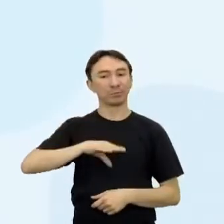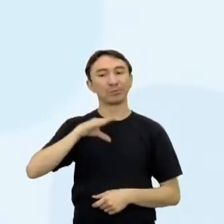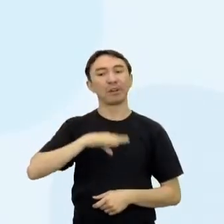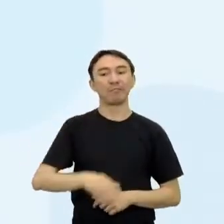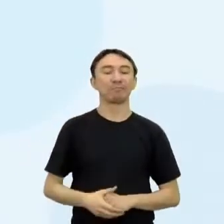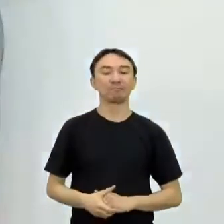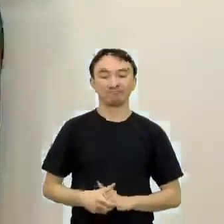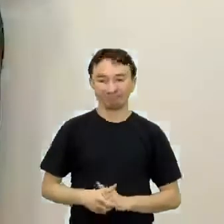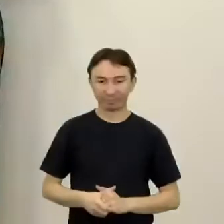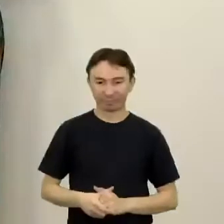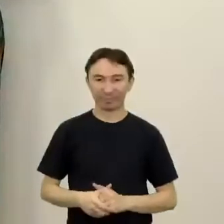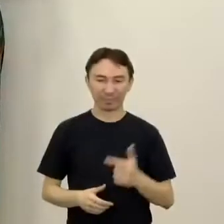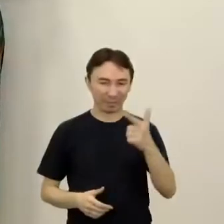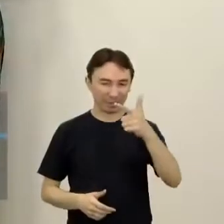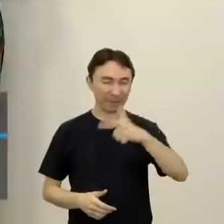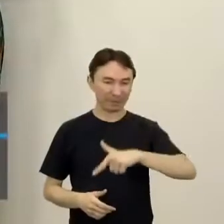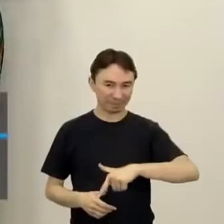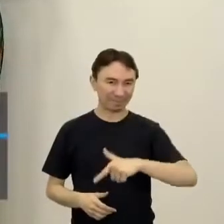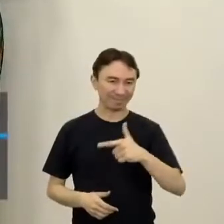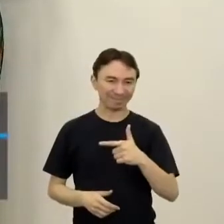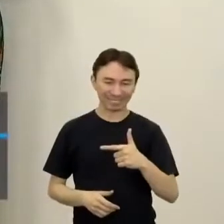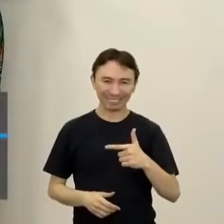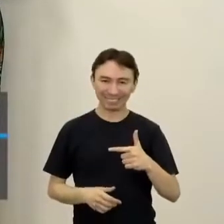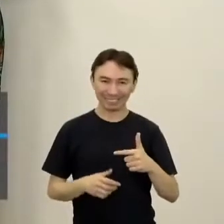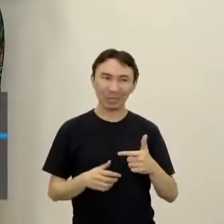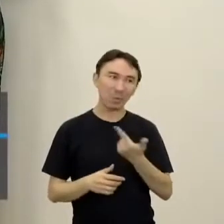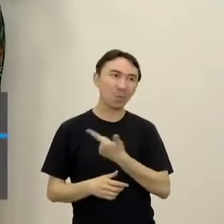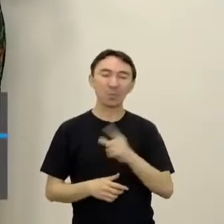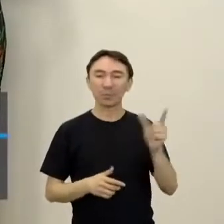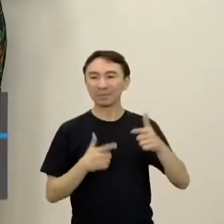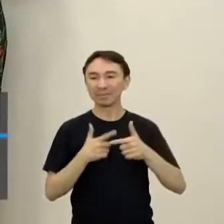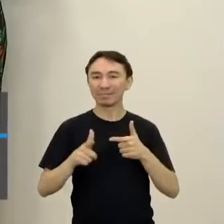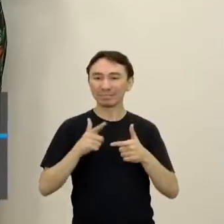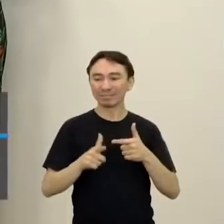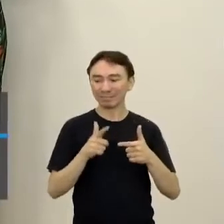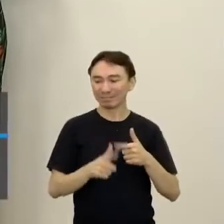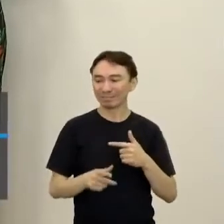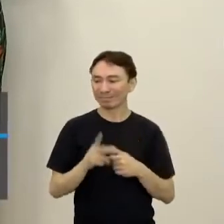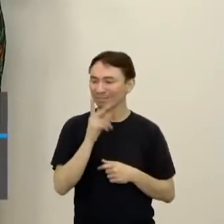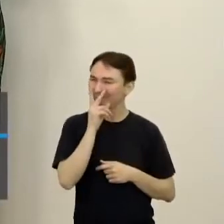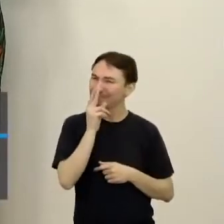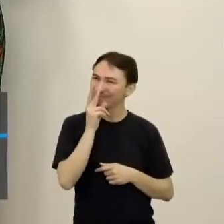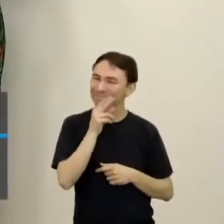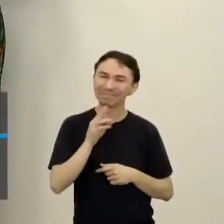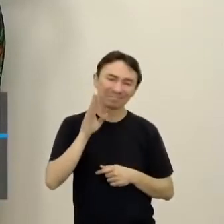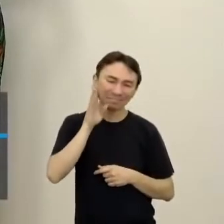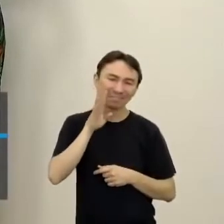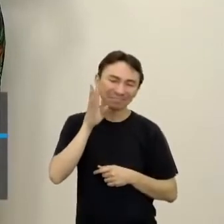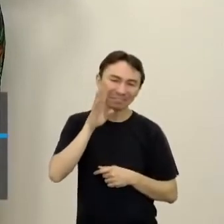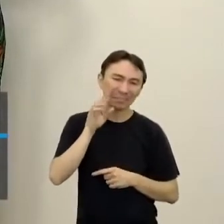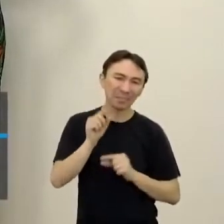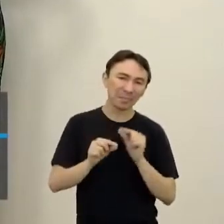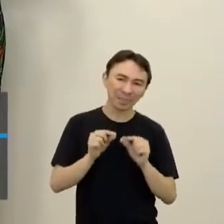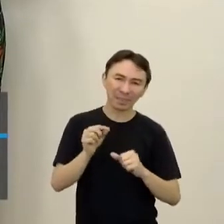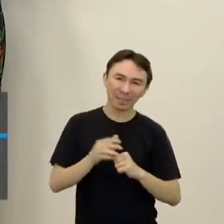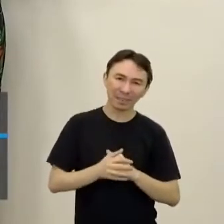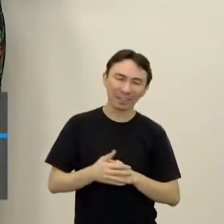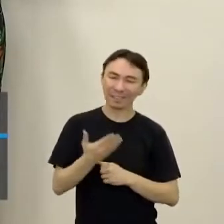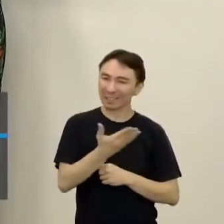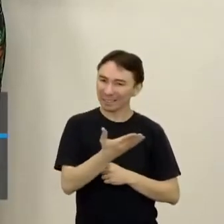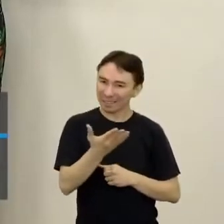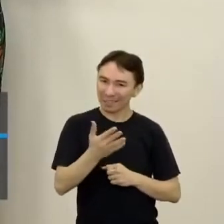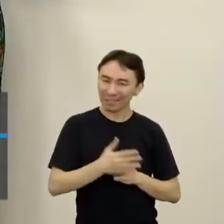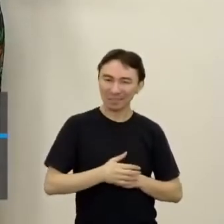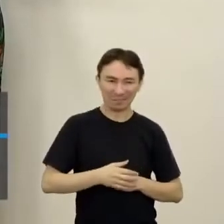aqui rapidinho em mim. Parece muito legal eu falar assim, olha, os capitães donatários ganharam